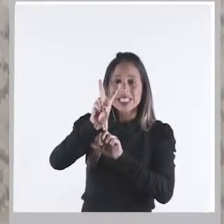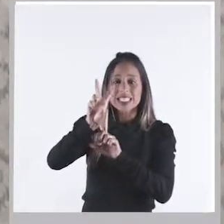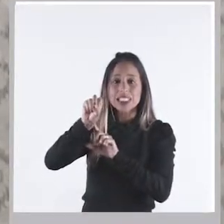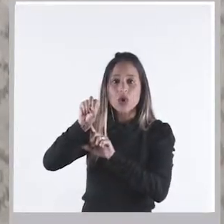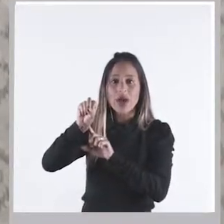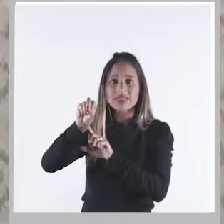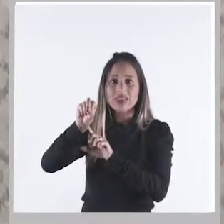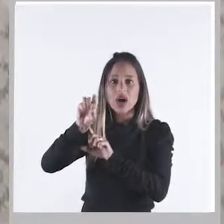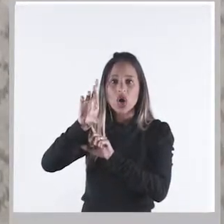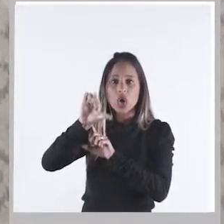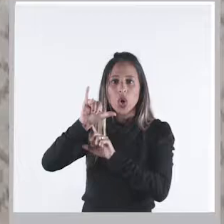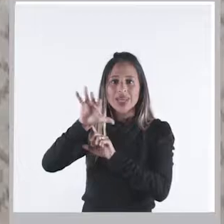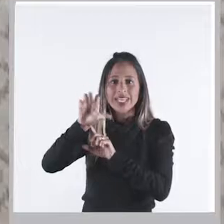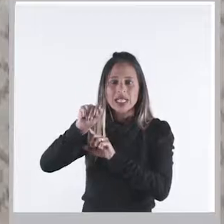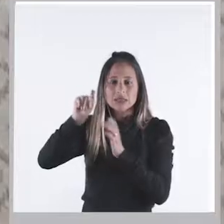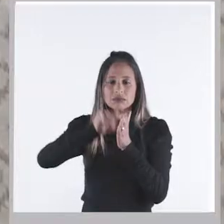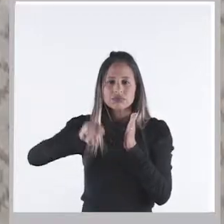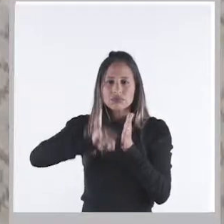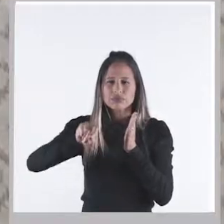crônicas escritas.